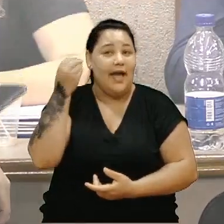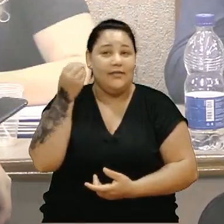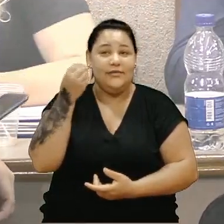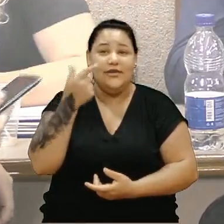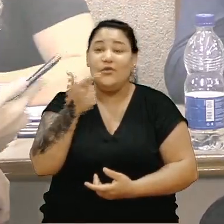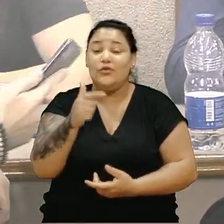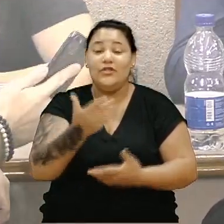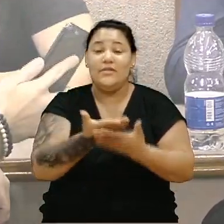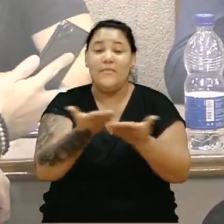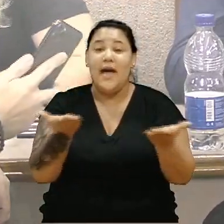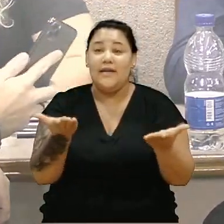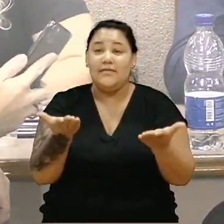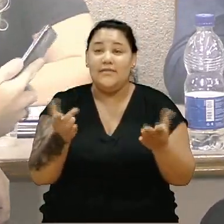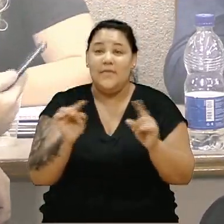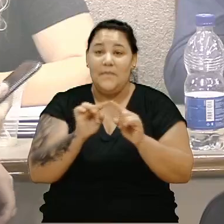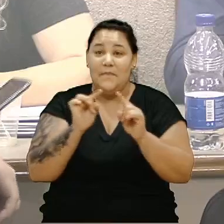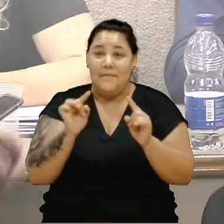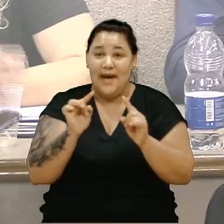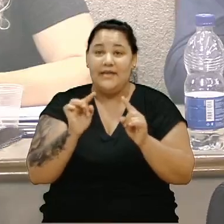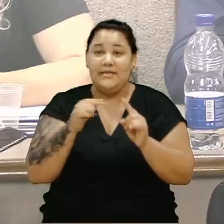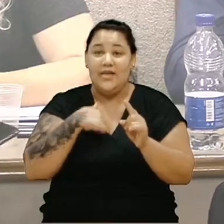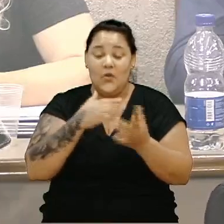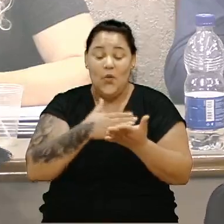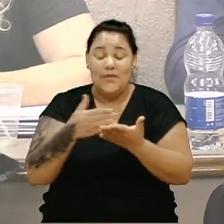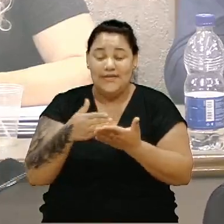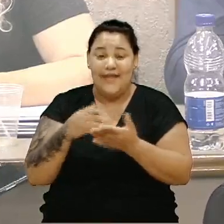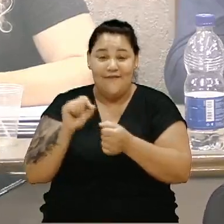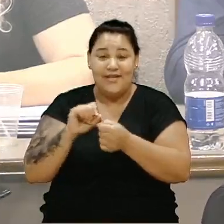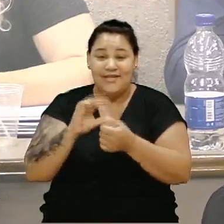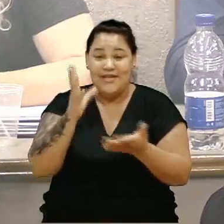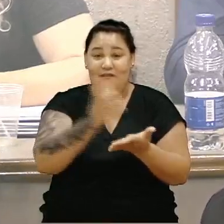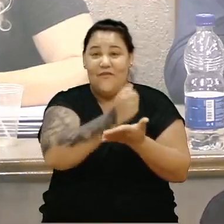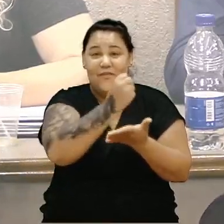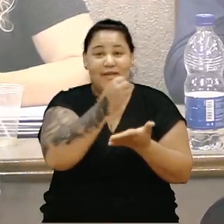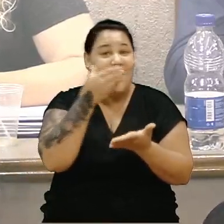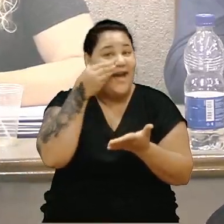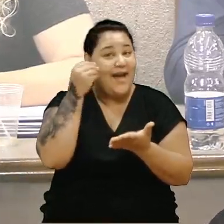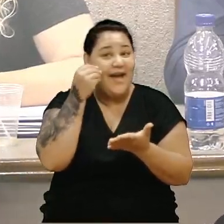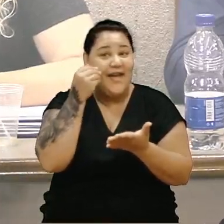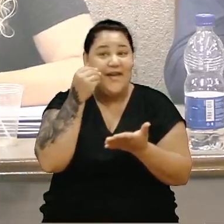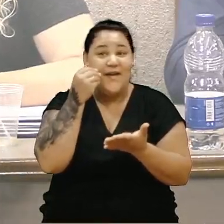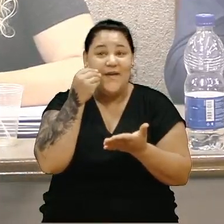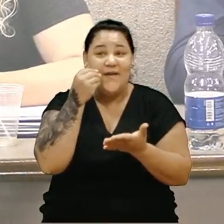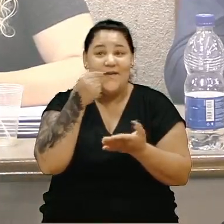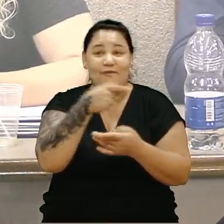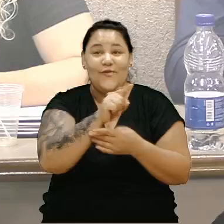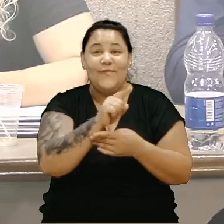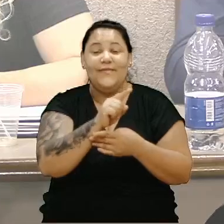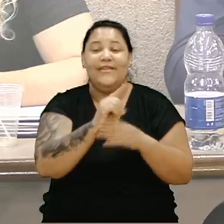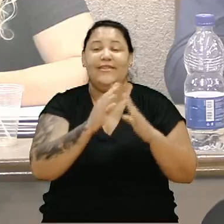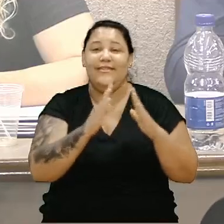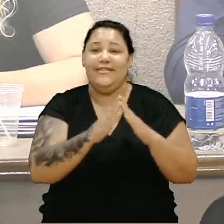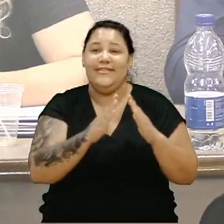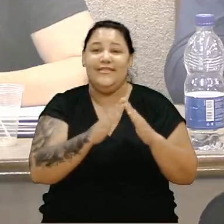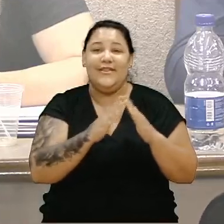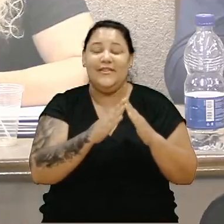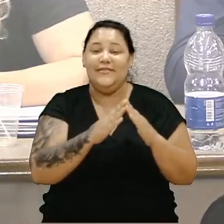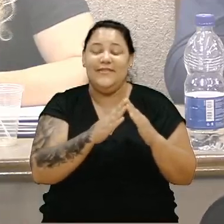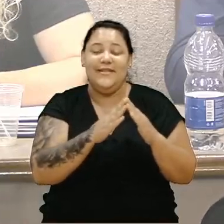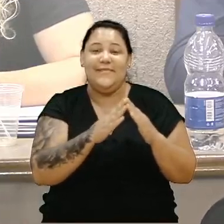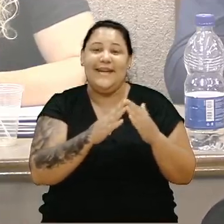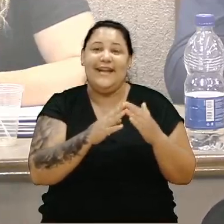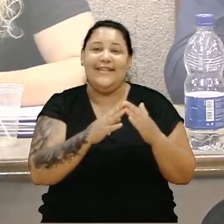gato em casa, mas dados os salvamentos que eu comecei a fazer, eu acabei levando uns para casa e me encantei. Cães eu tinha